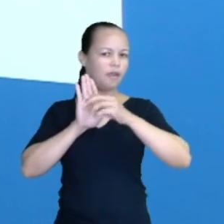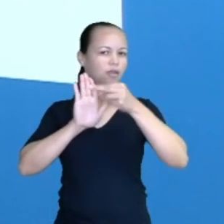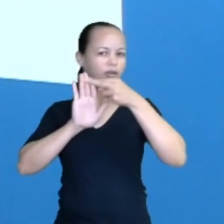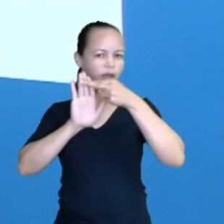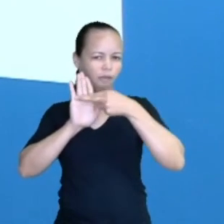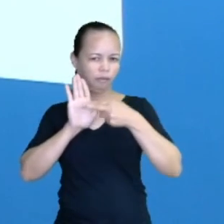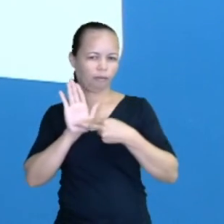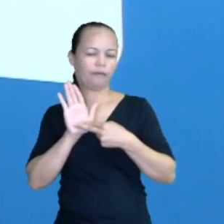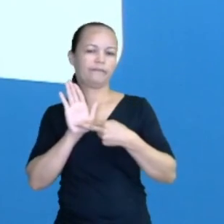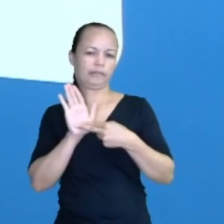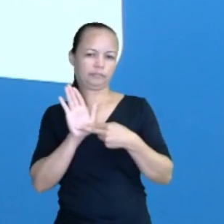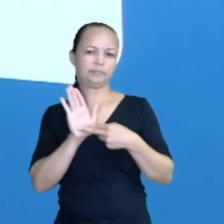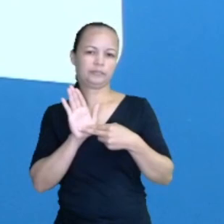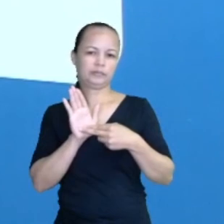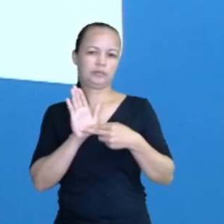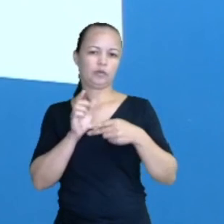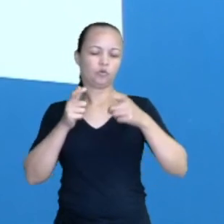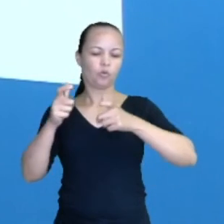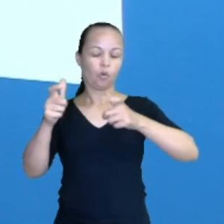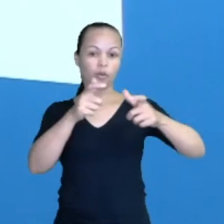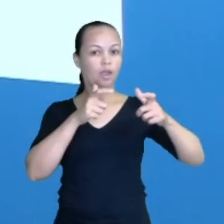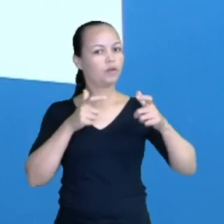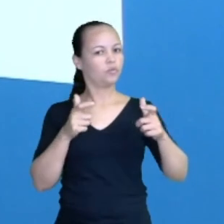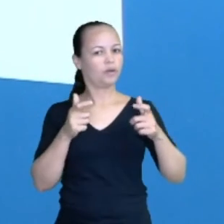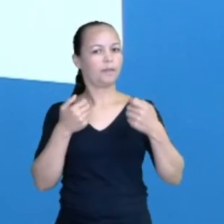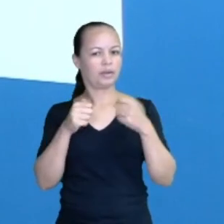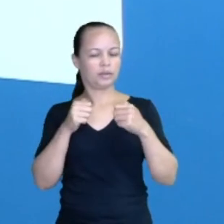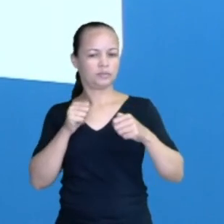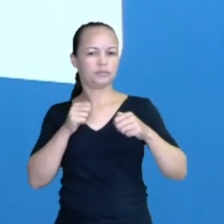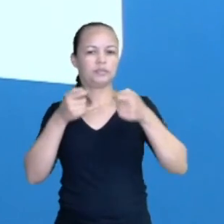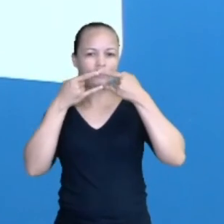usar máscara para onde você for, tá bom?